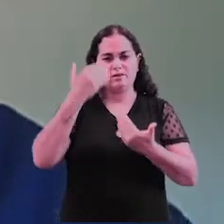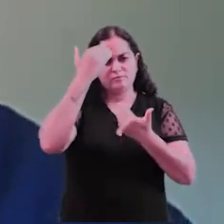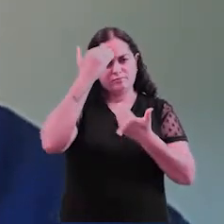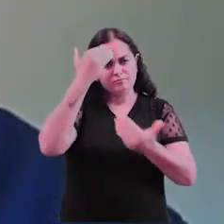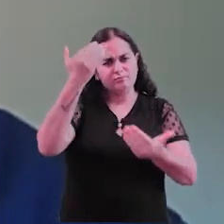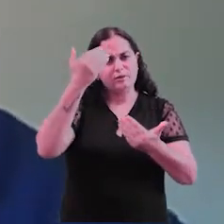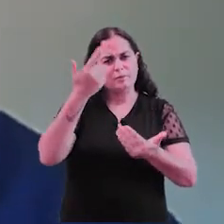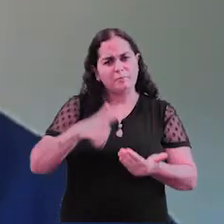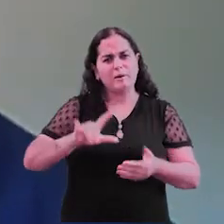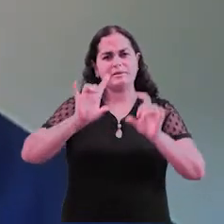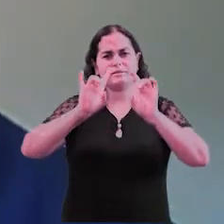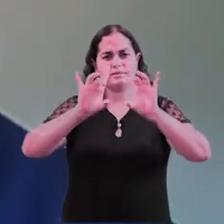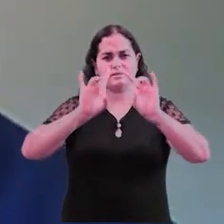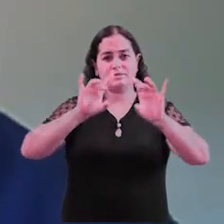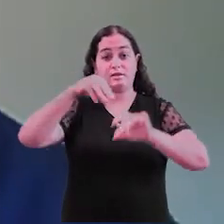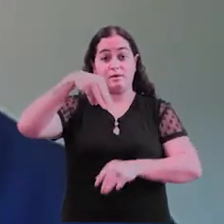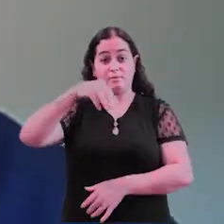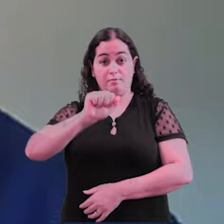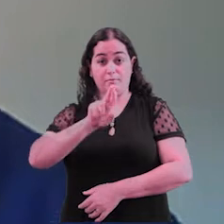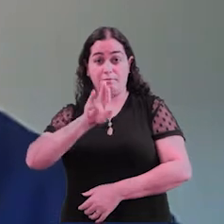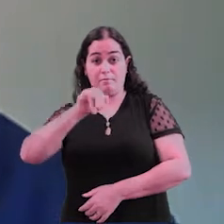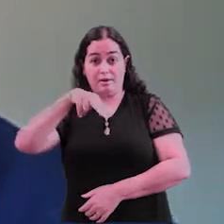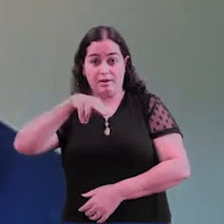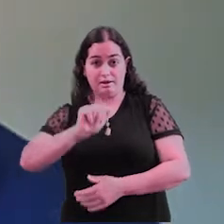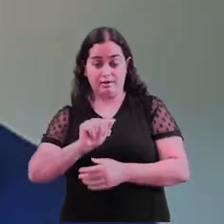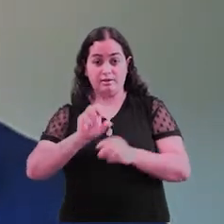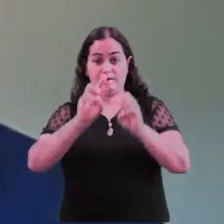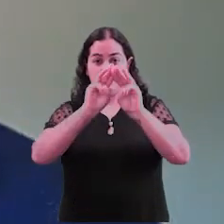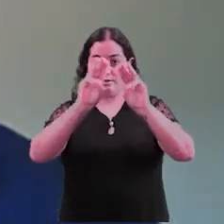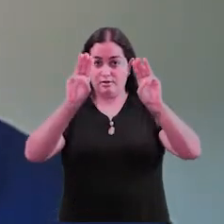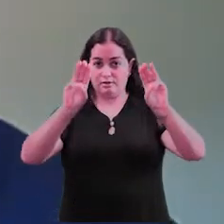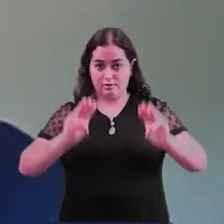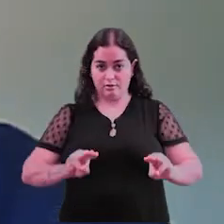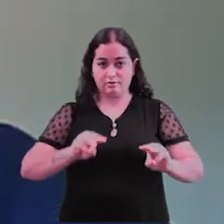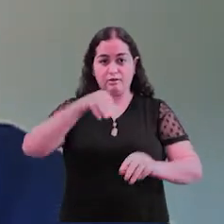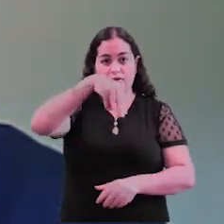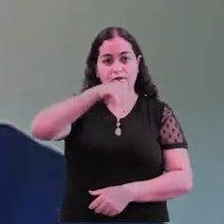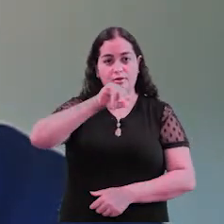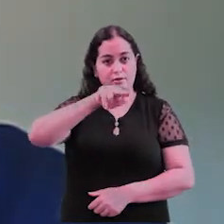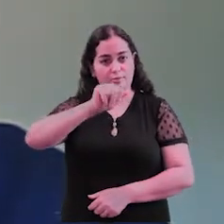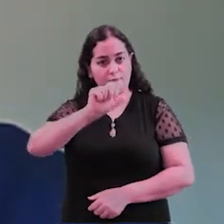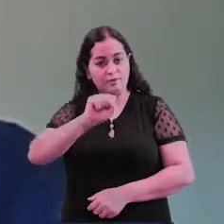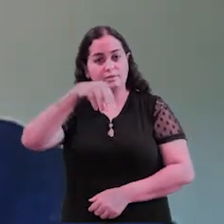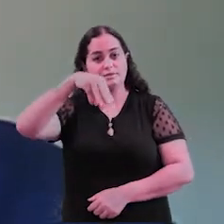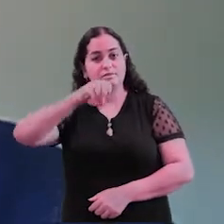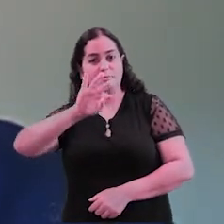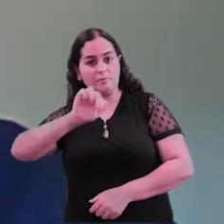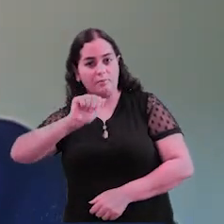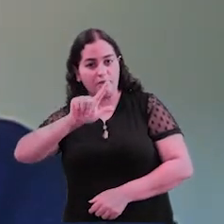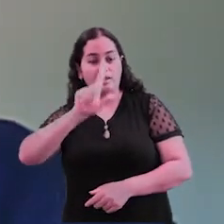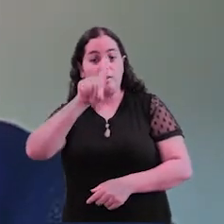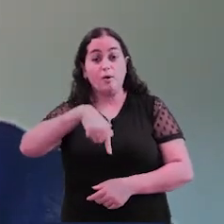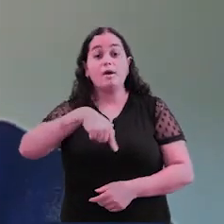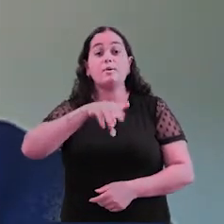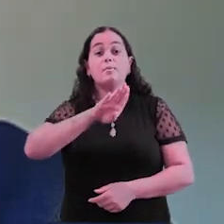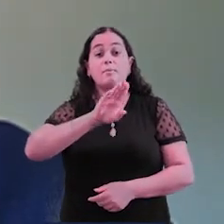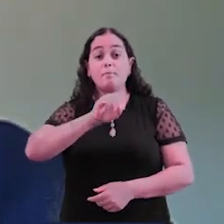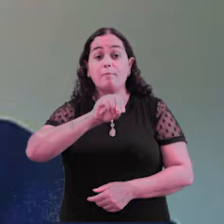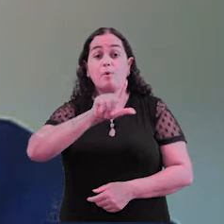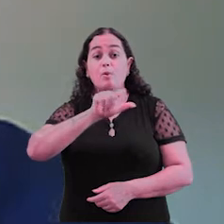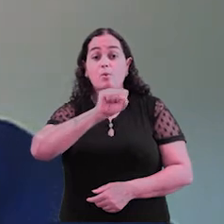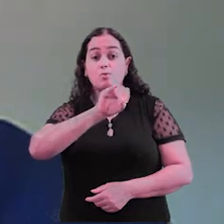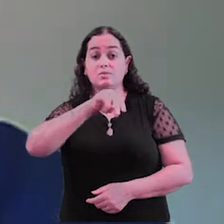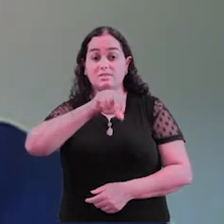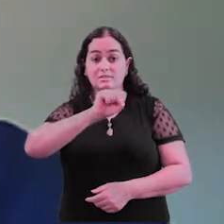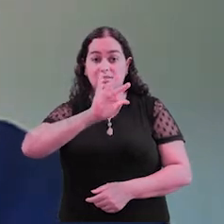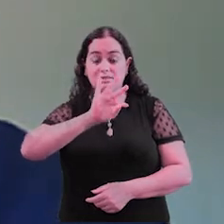Deixo um agradecimento mais do que especial a Marina Andrade, do Museu das Minas e do Metal e bolsista da RMCC, com quem